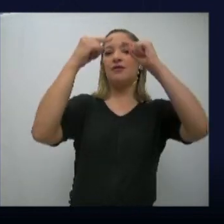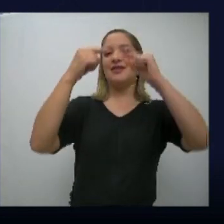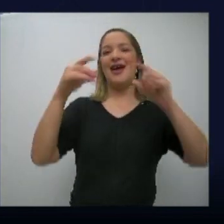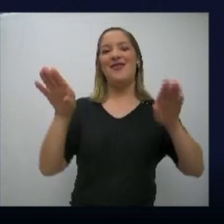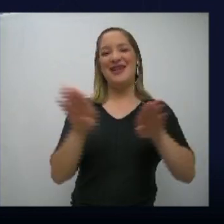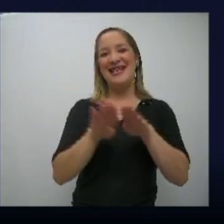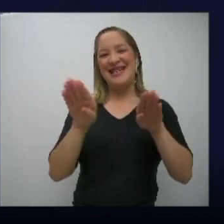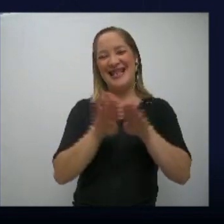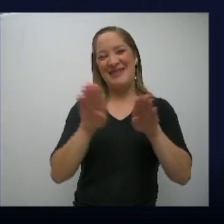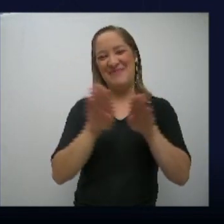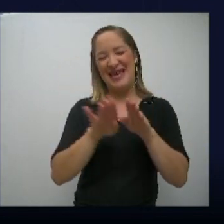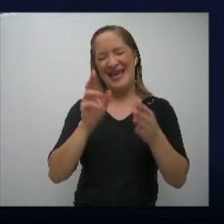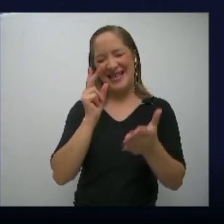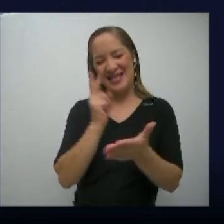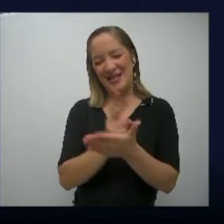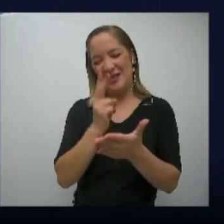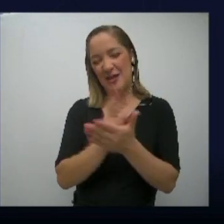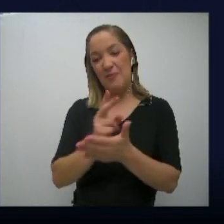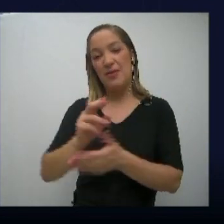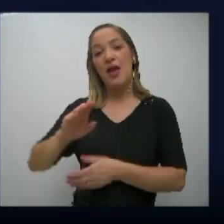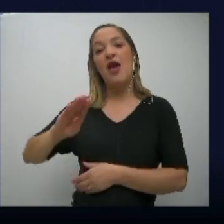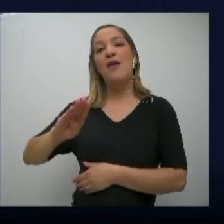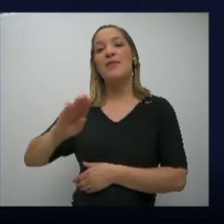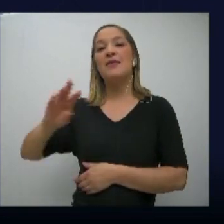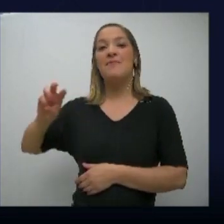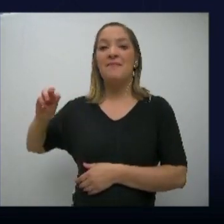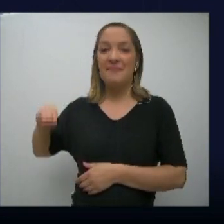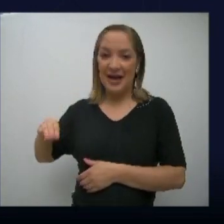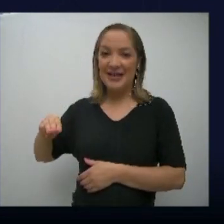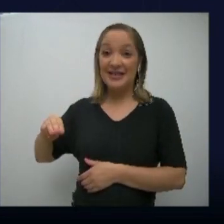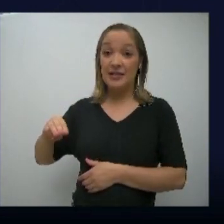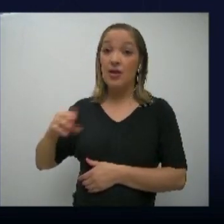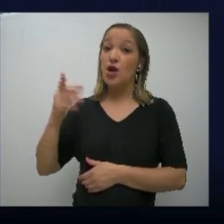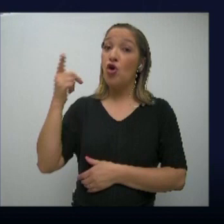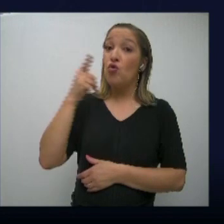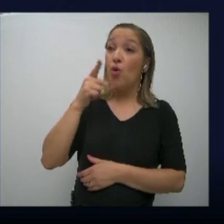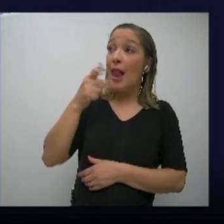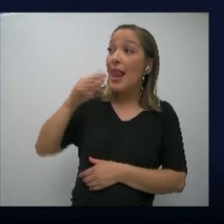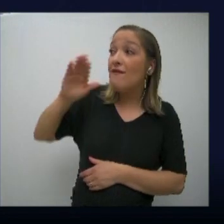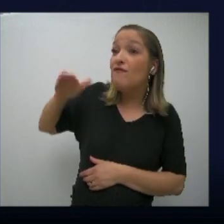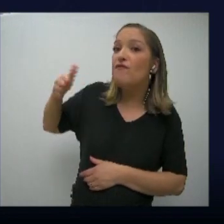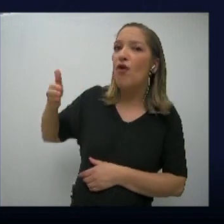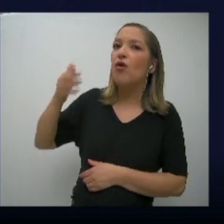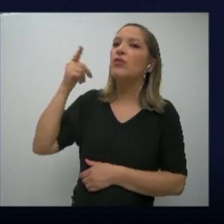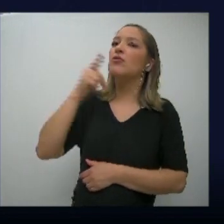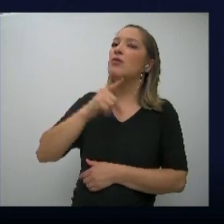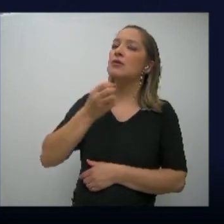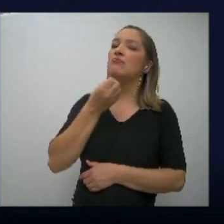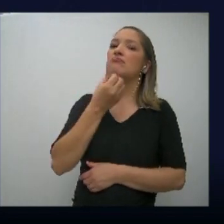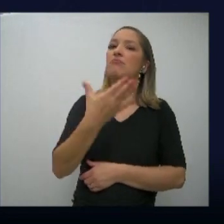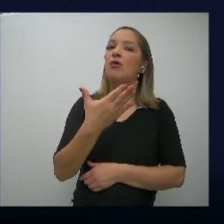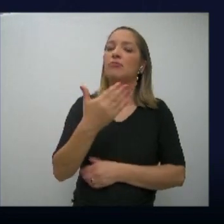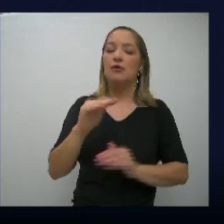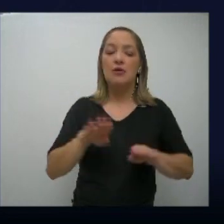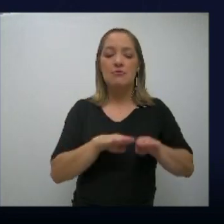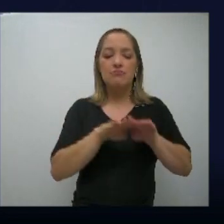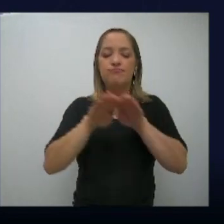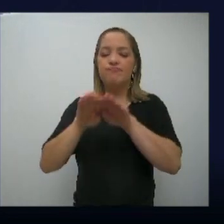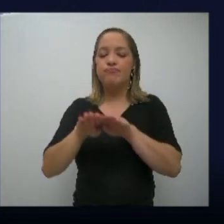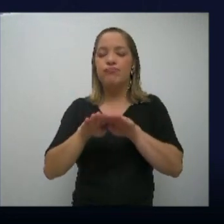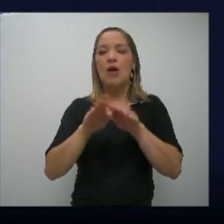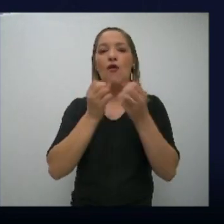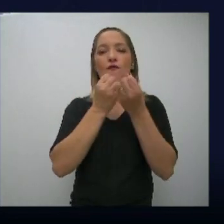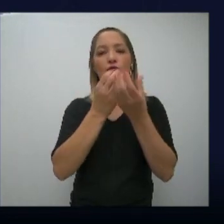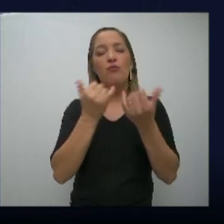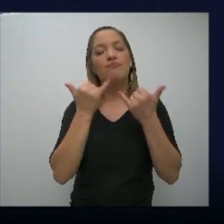mais a gente buscar bem de Marketing e a e trazer coisas que deram certo a fora isso traz traz simetria de informação para liquidez